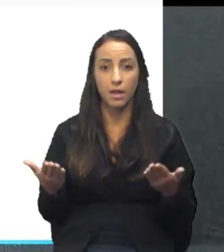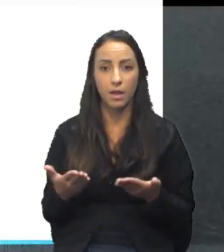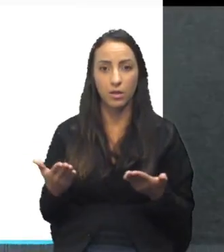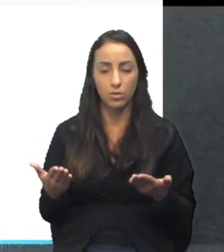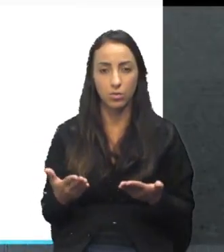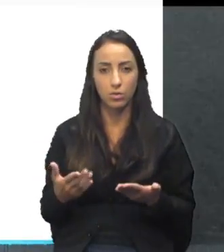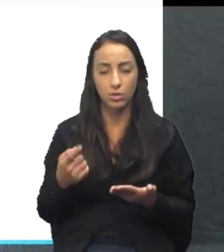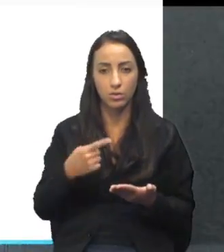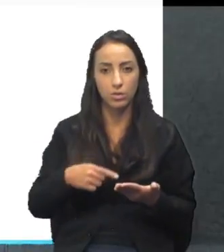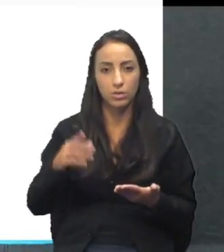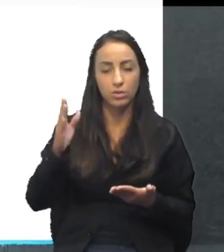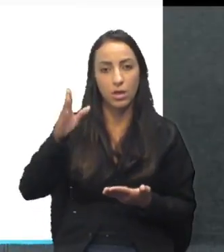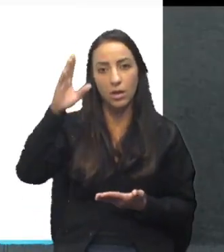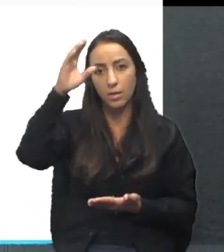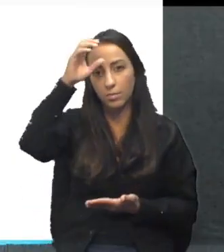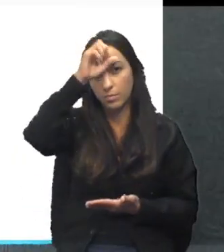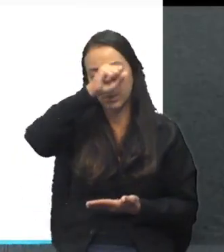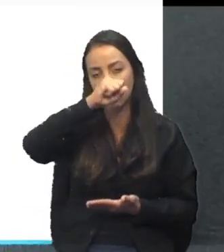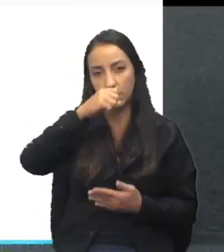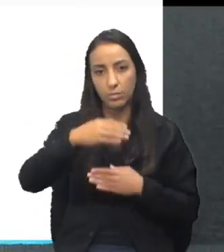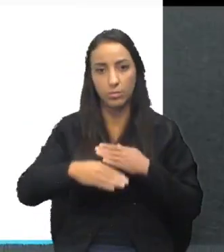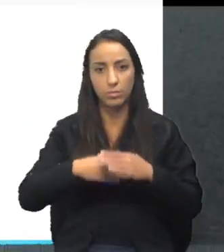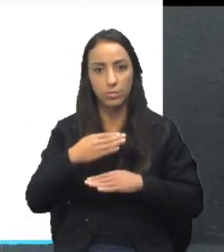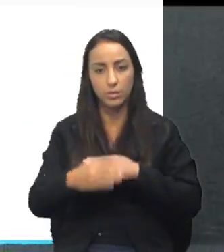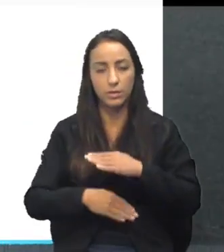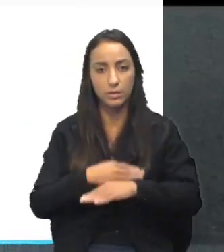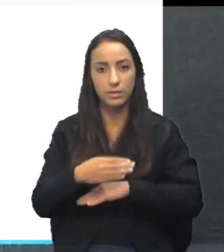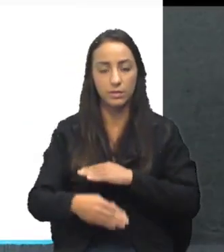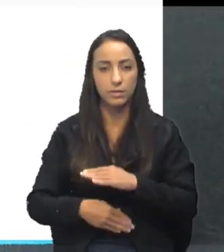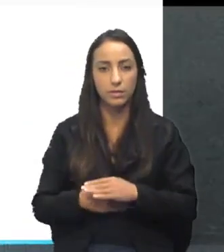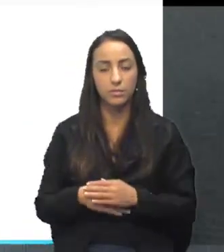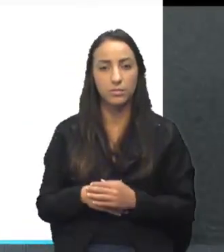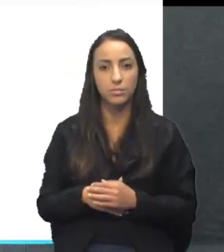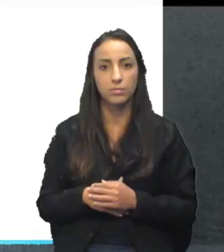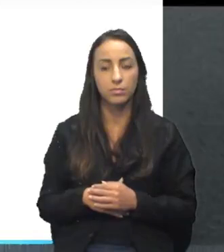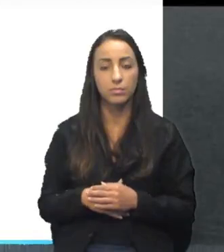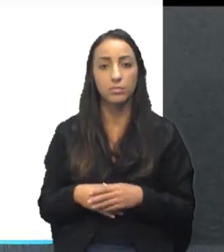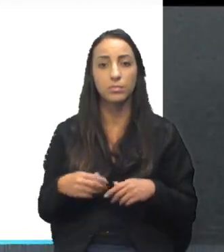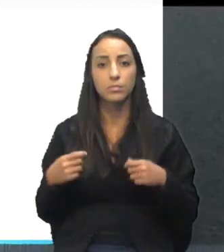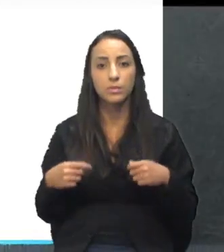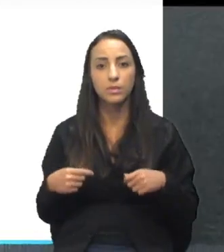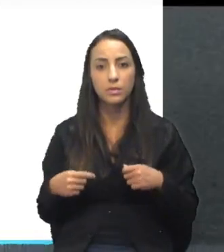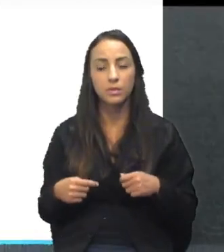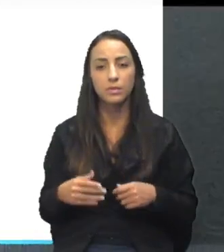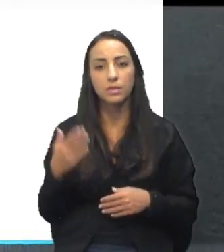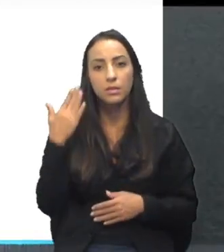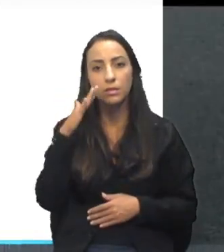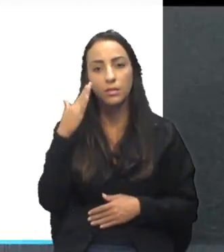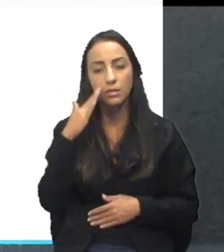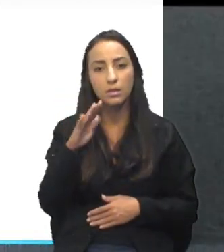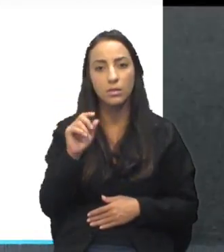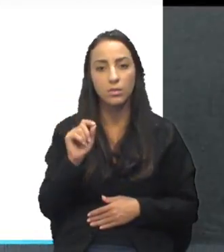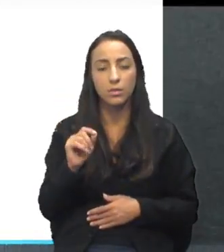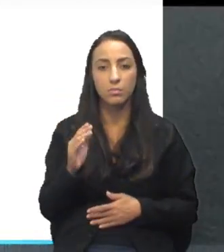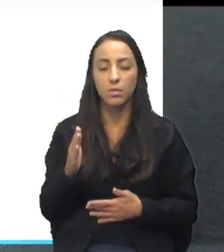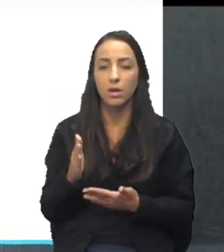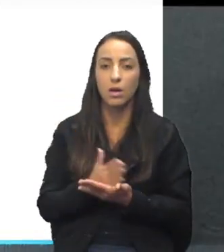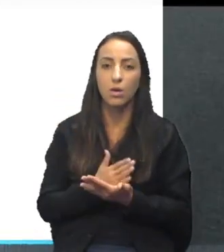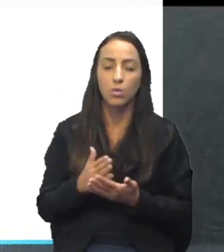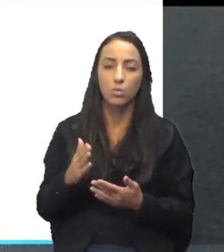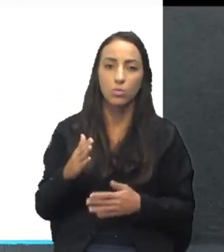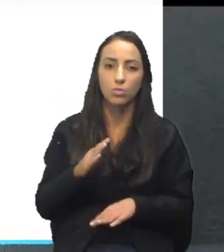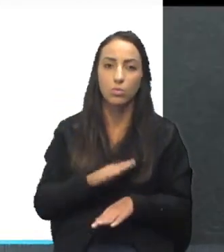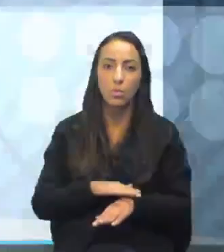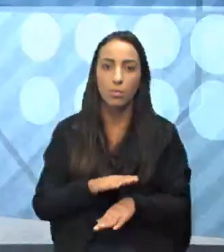Agora que nós já aprendemos a realização das bandagens, é necessário que a gente entenda que em alguns